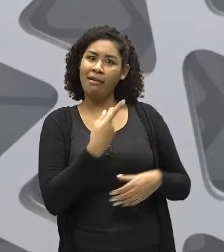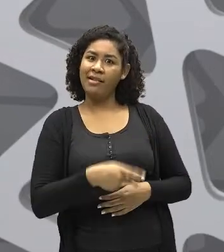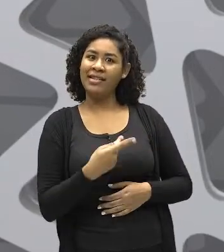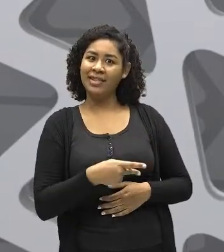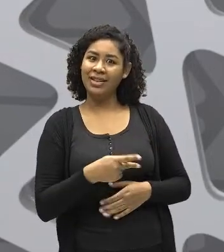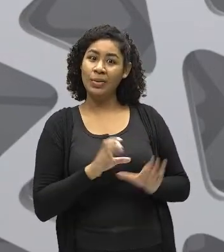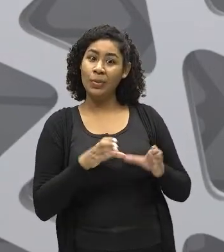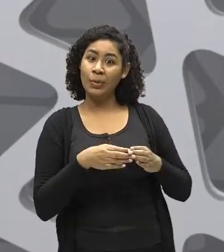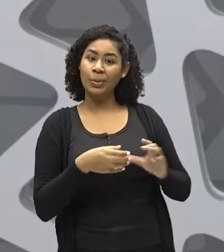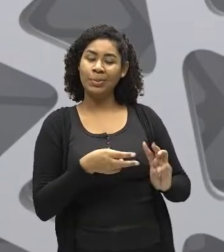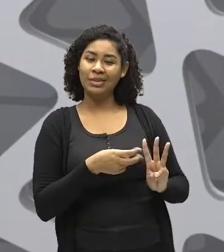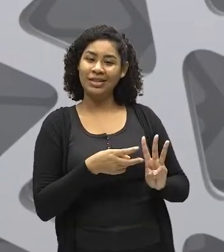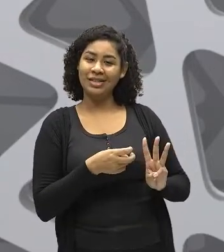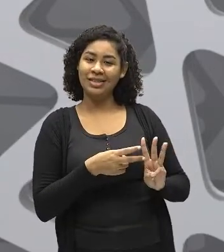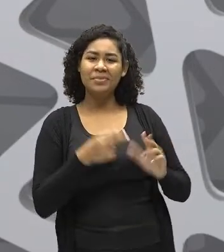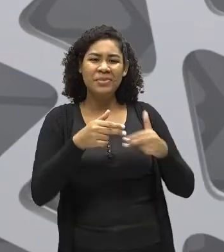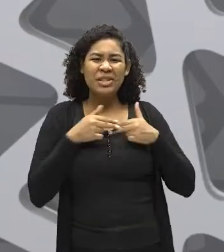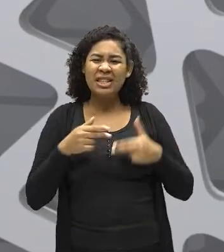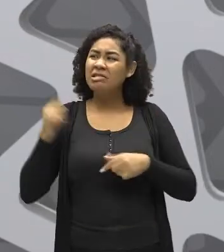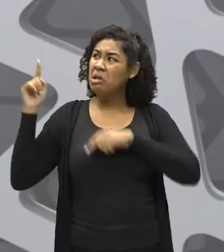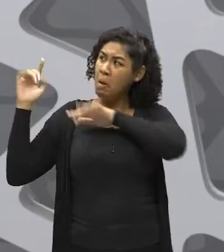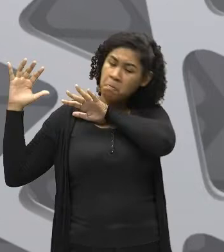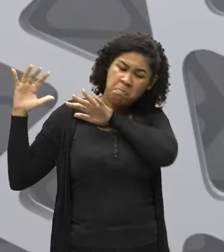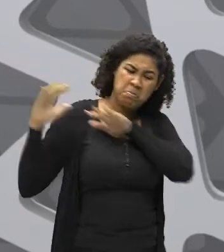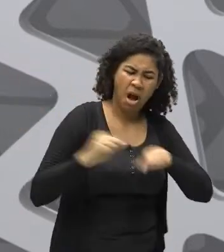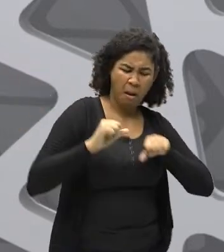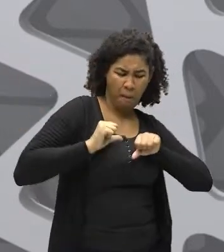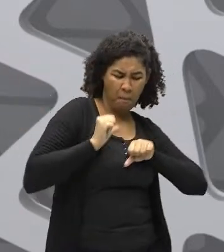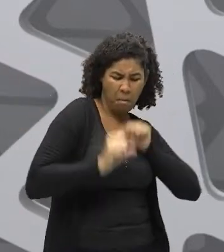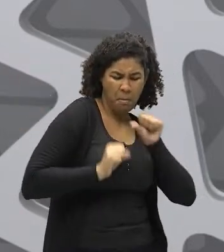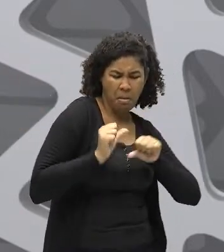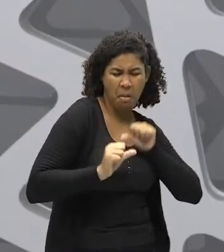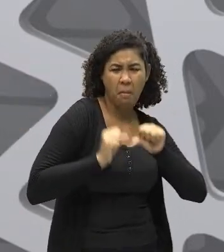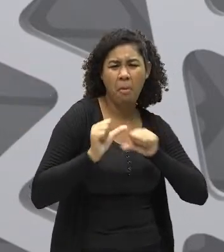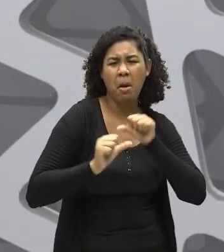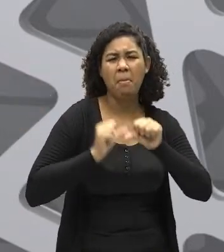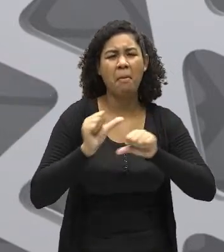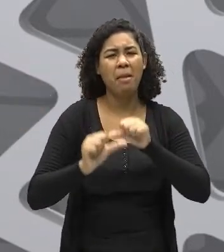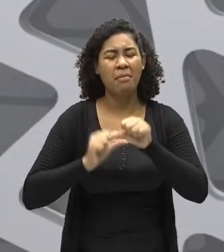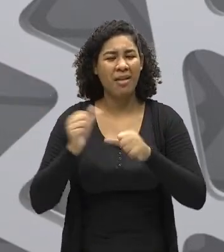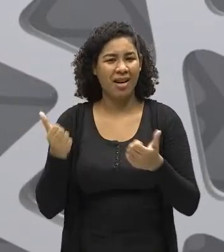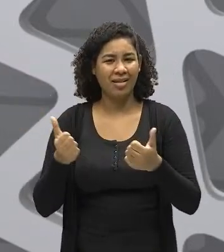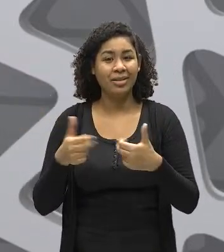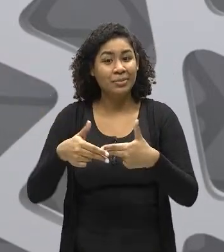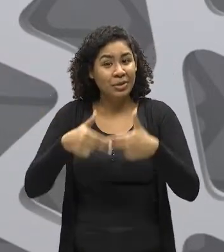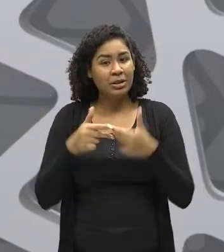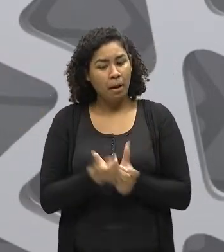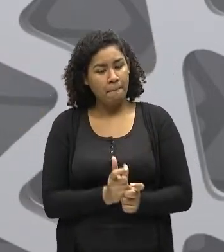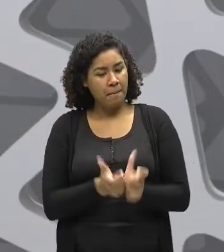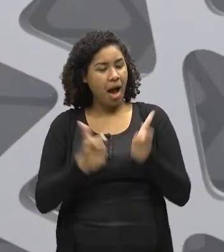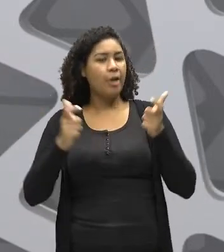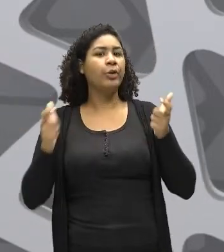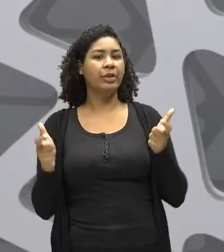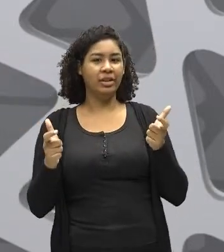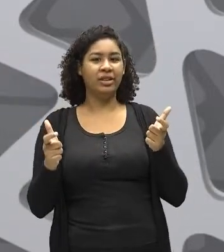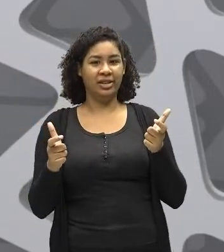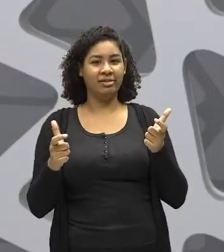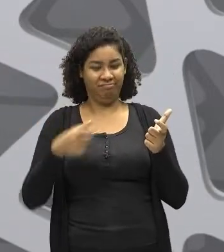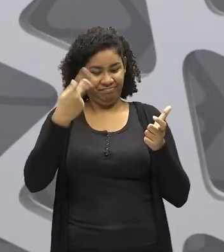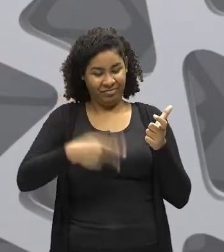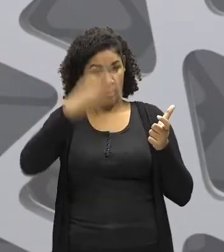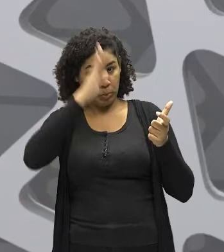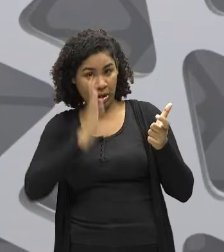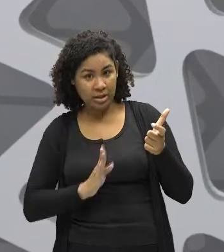Então, tudo isso foi modificado. Então, a maioria das nossas cidades, elas têm um nome religioso, um nome